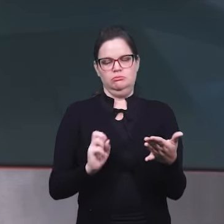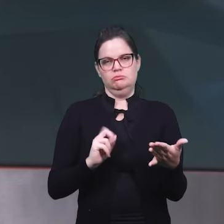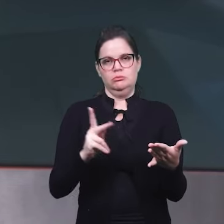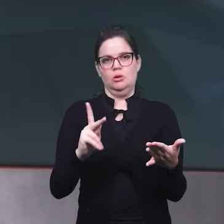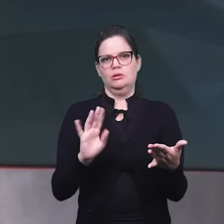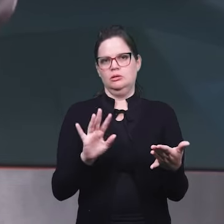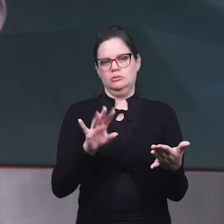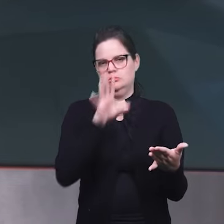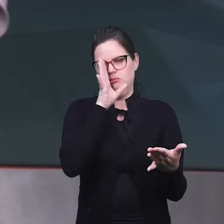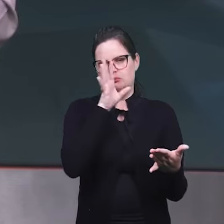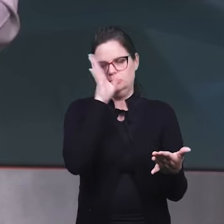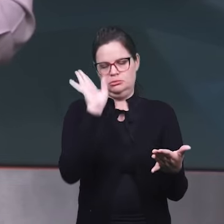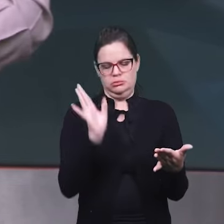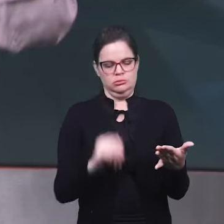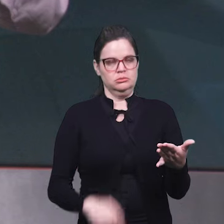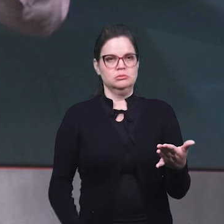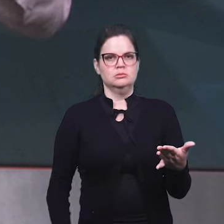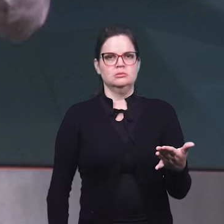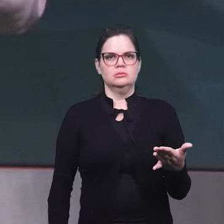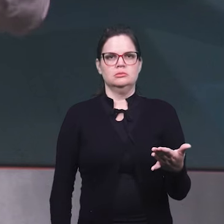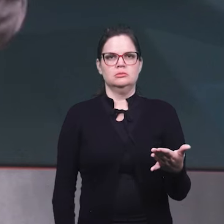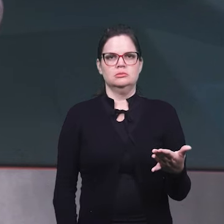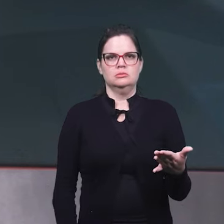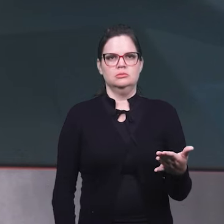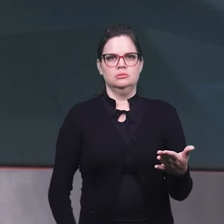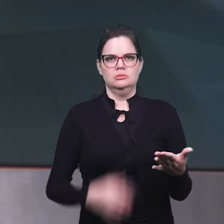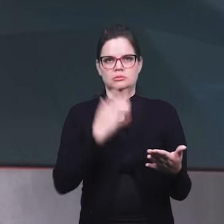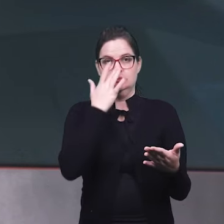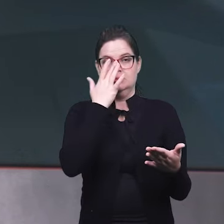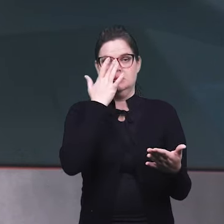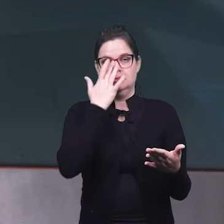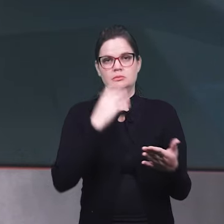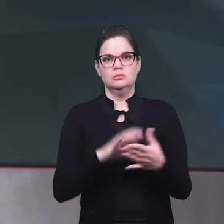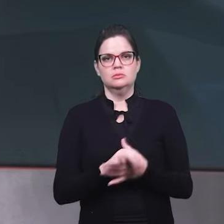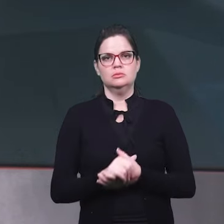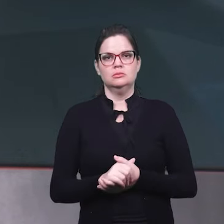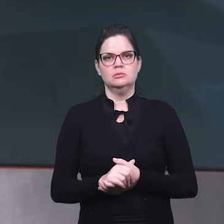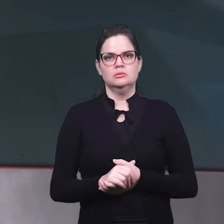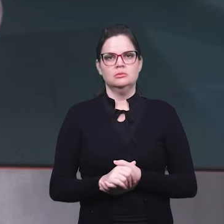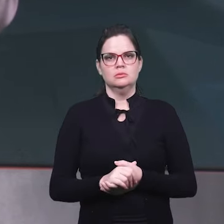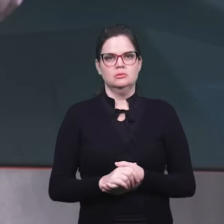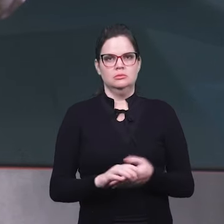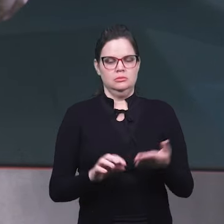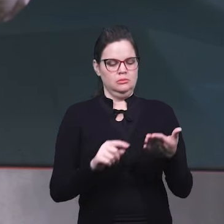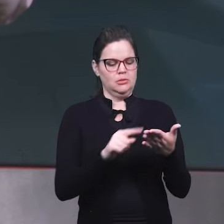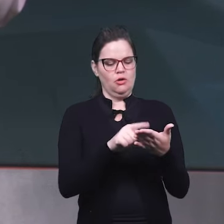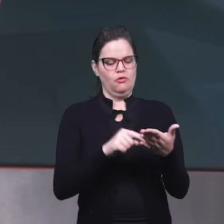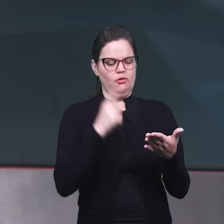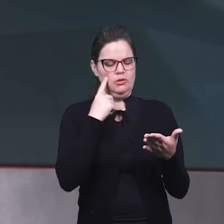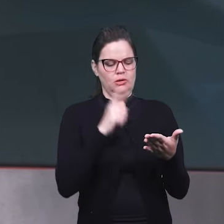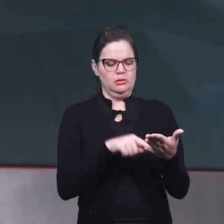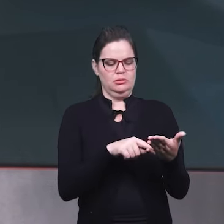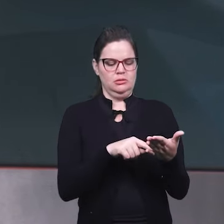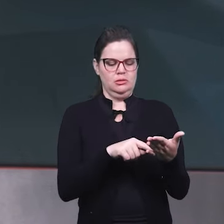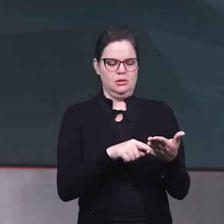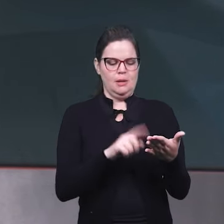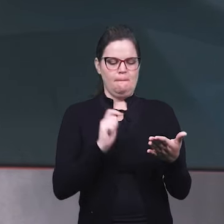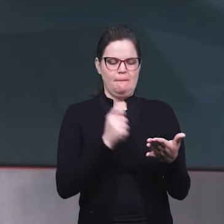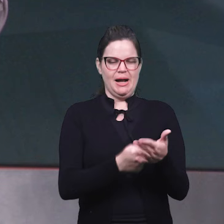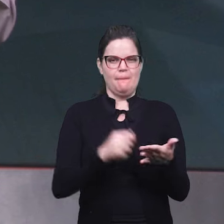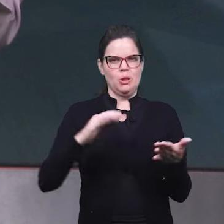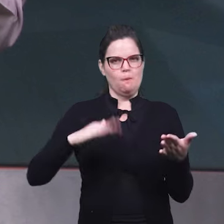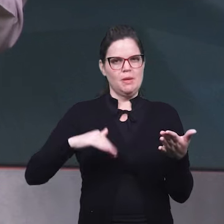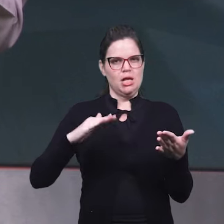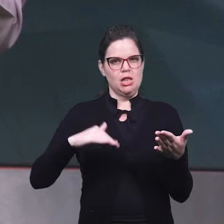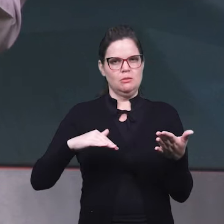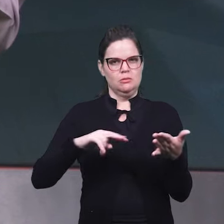digamos, assim, hipoteticamente, né? Sem precisar em contas. Aí pagamento mínimo significa o seguinte,